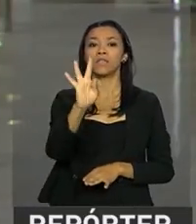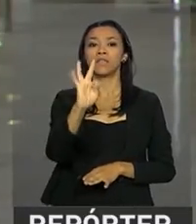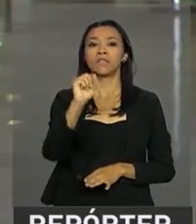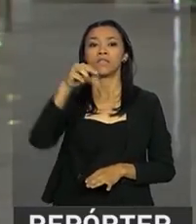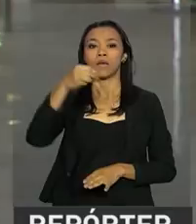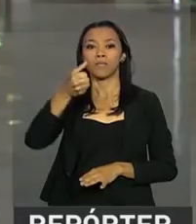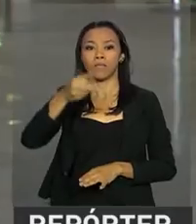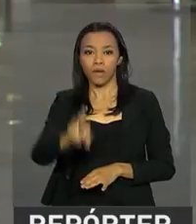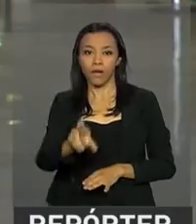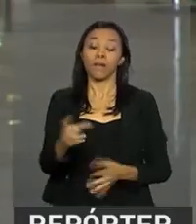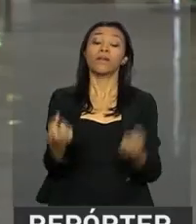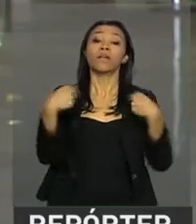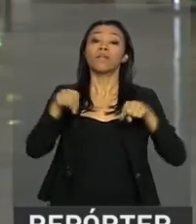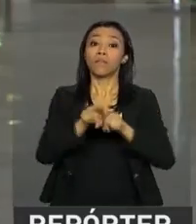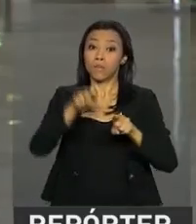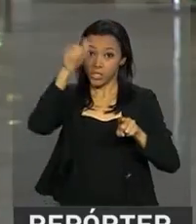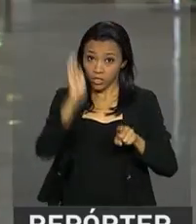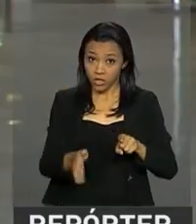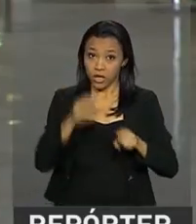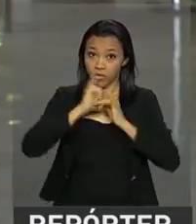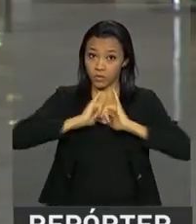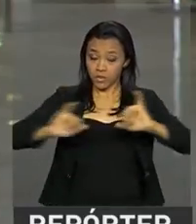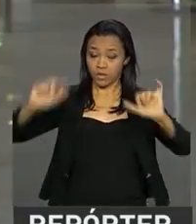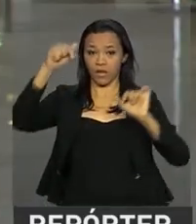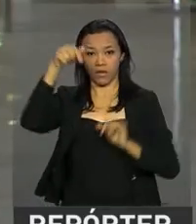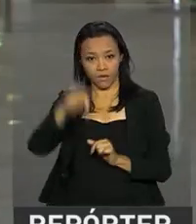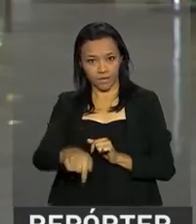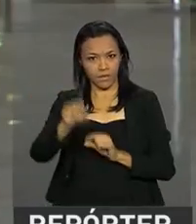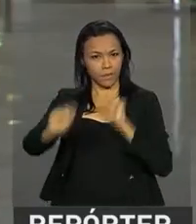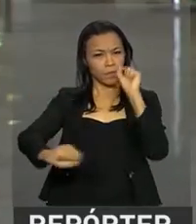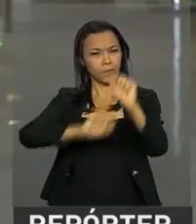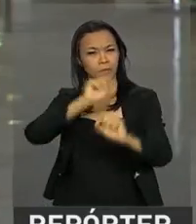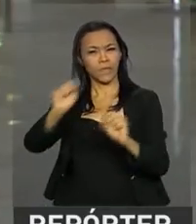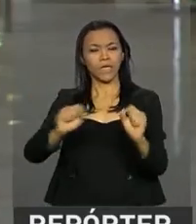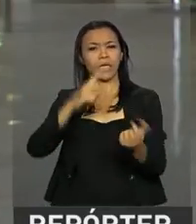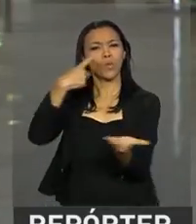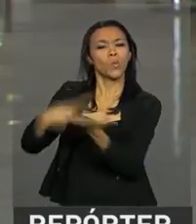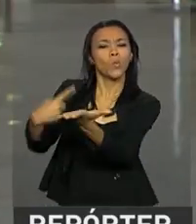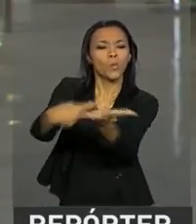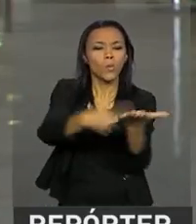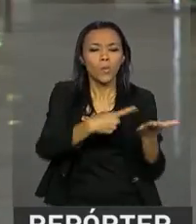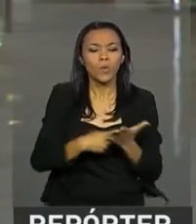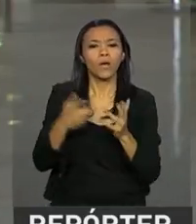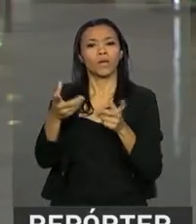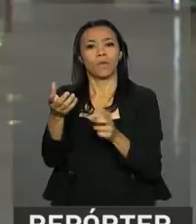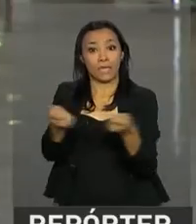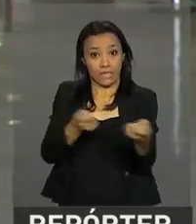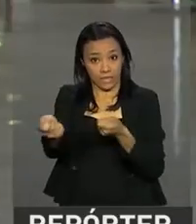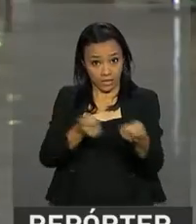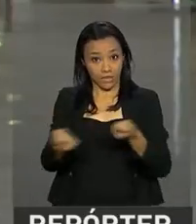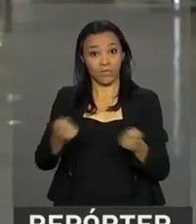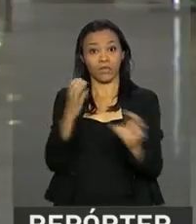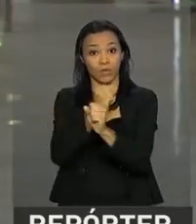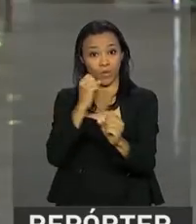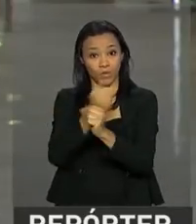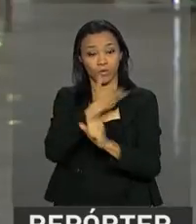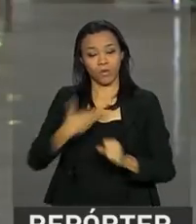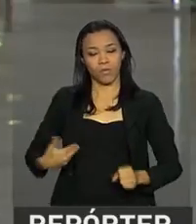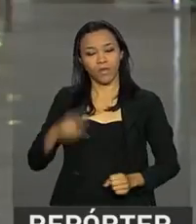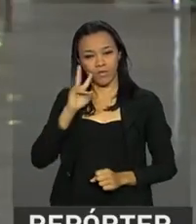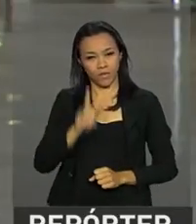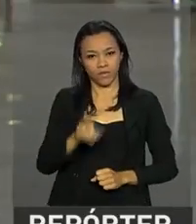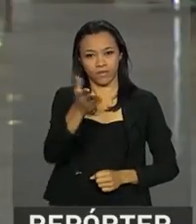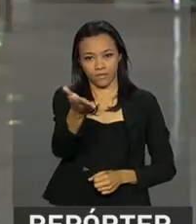estados anunciaram aqui no Palácio do Planalto um pacto para buscar o equilíbrio das contas públicas. Veja os detalhes na reportagem de Luana